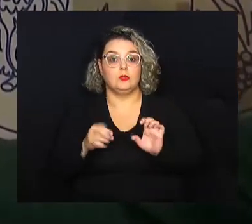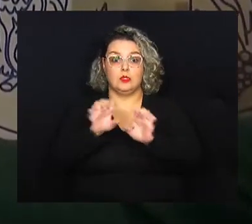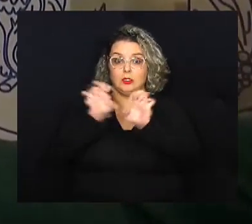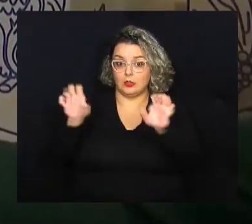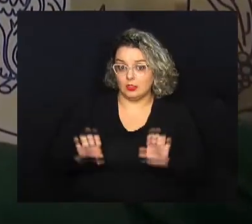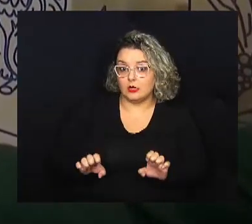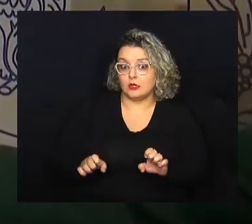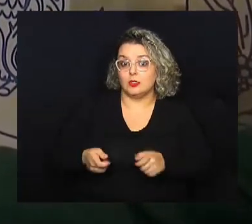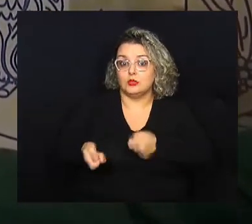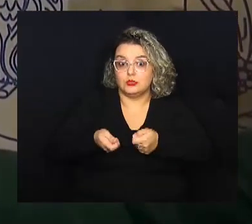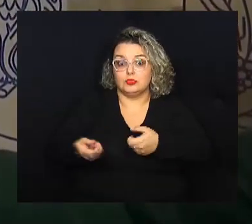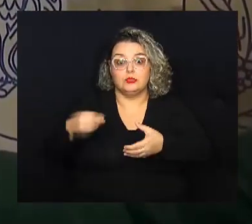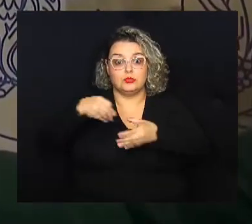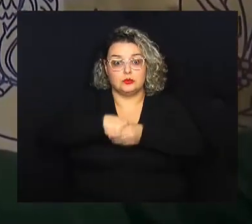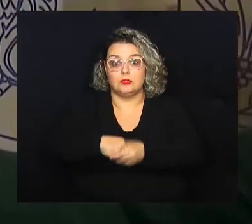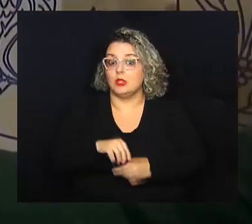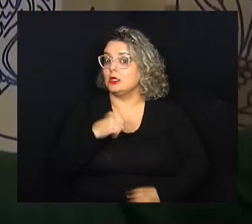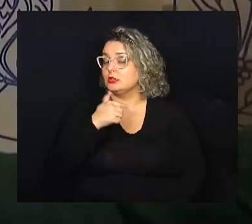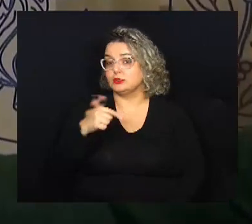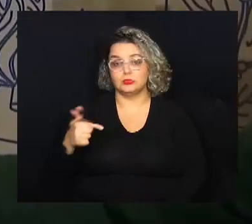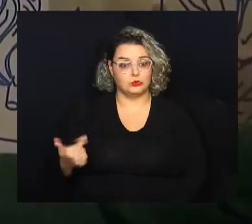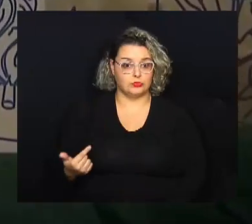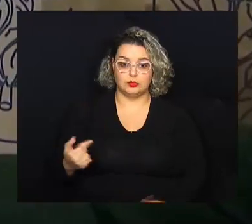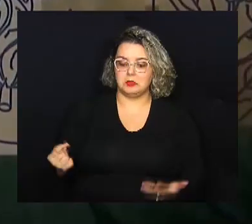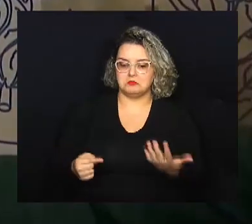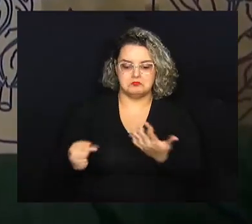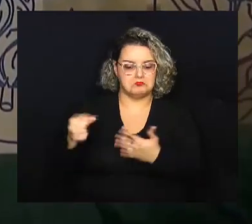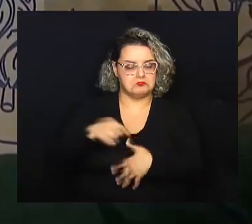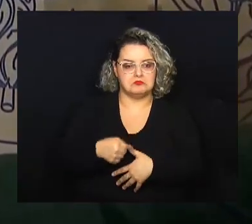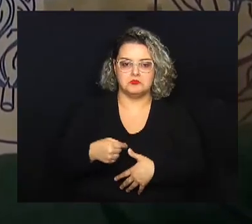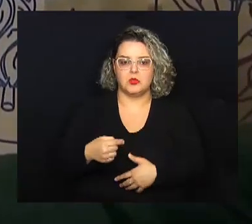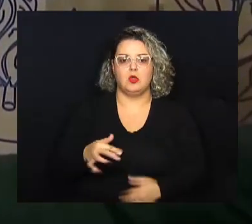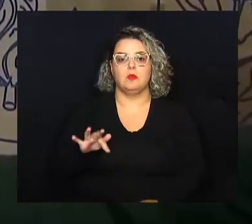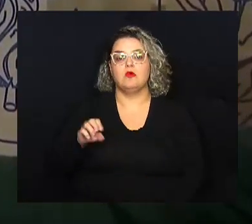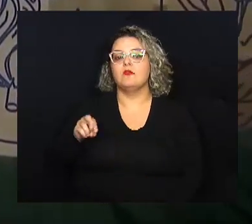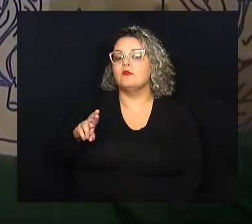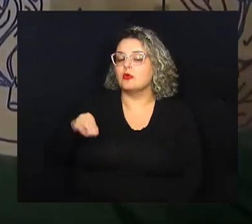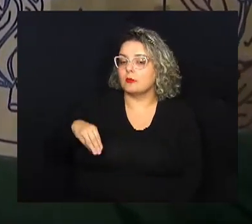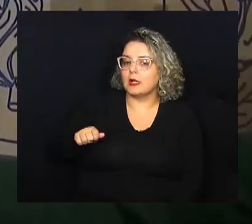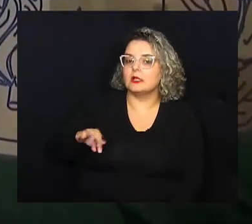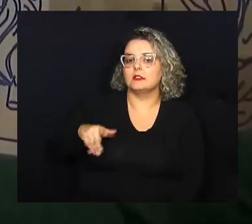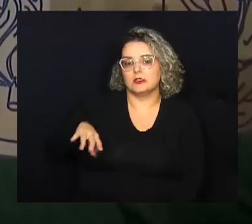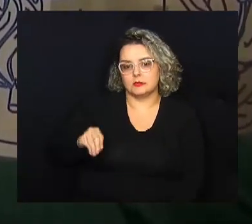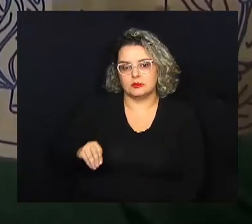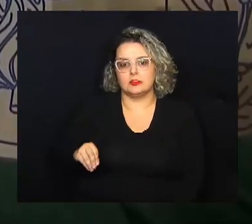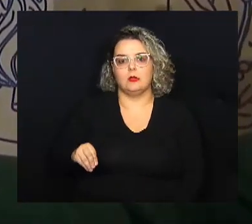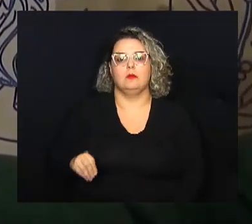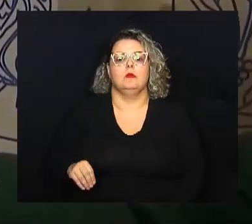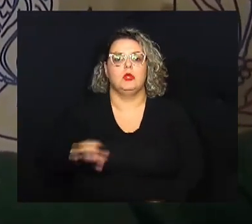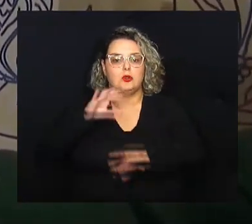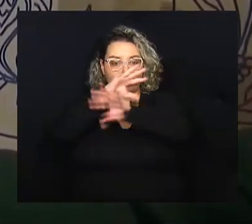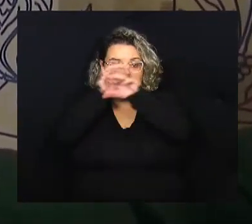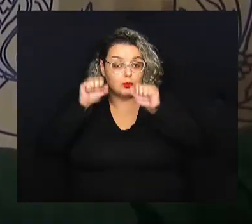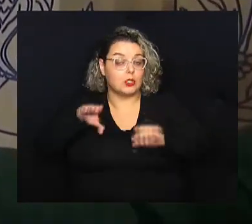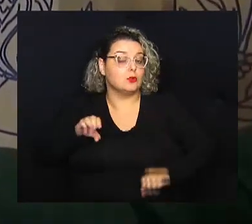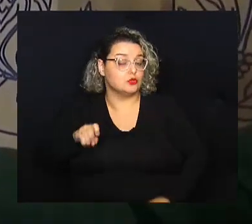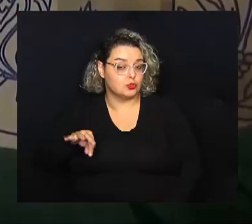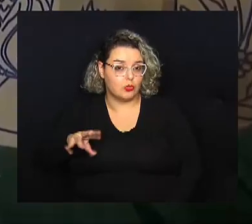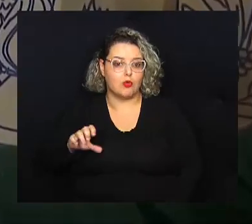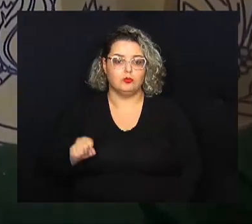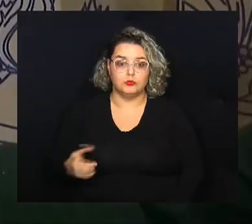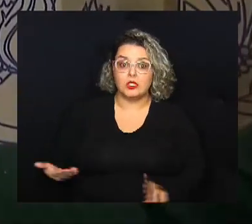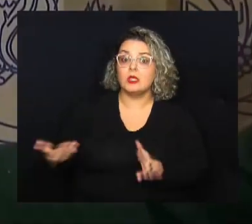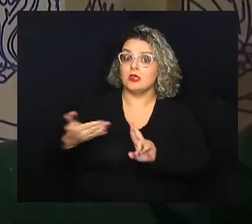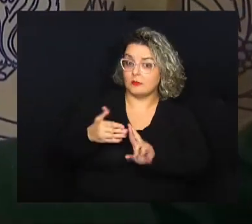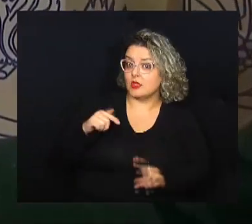controle interno, a gente não tem nenhum apontamento sobre a nossa formatação do controle interno pelo Tribunal de Contas e representa que a gente